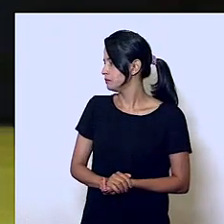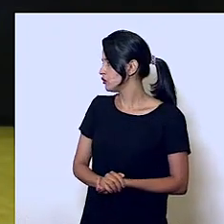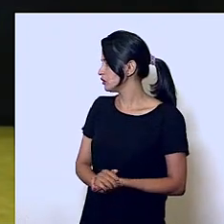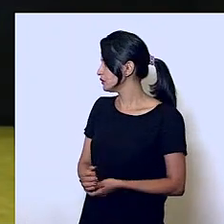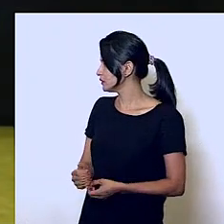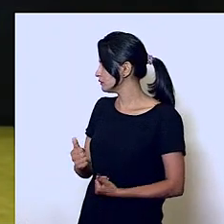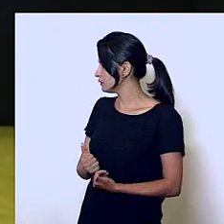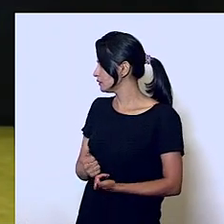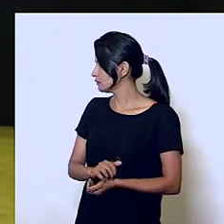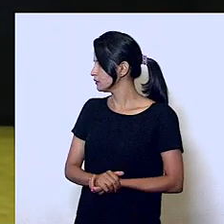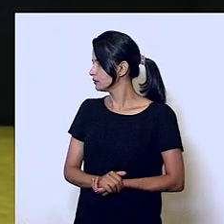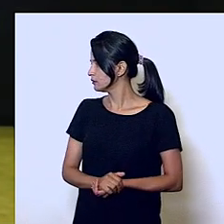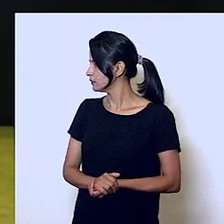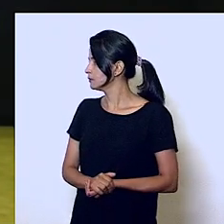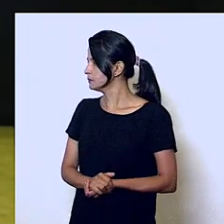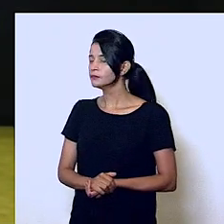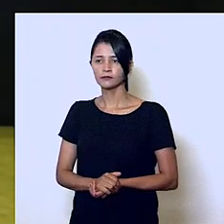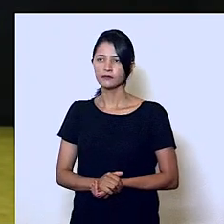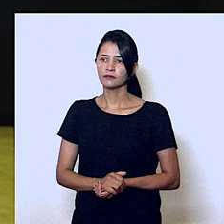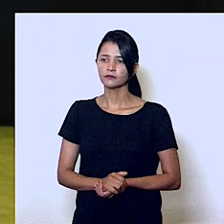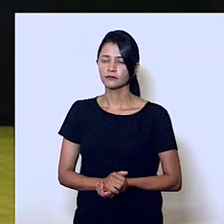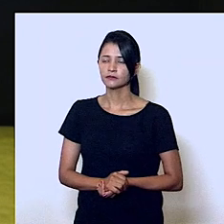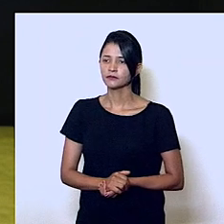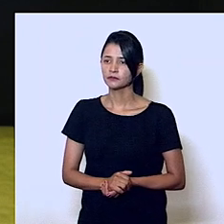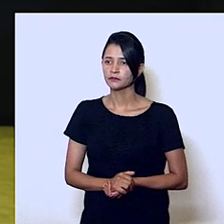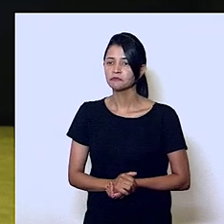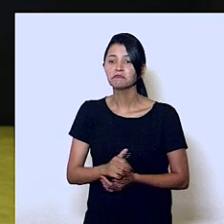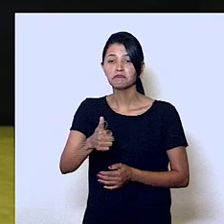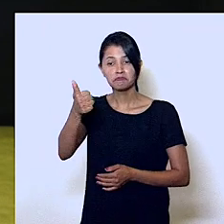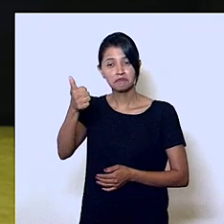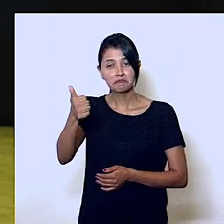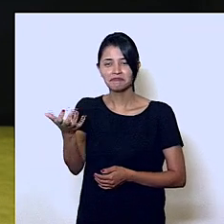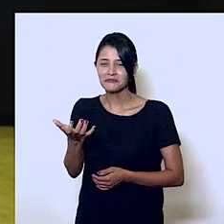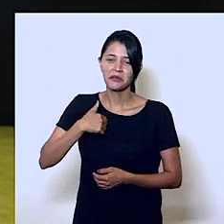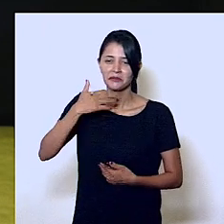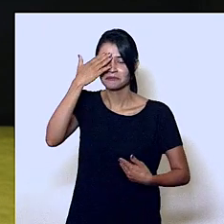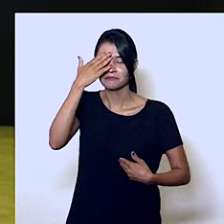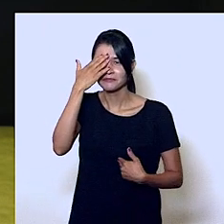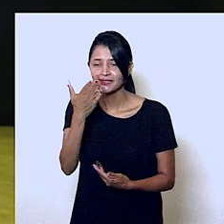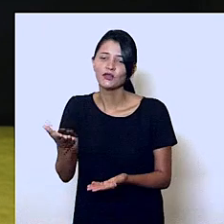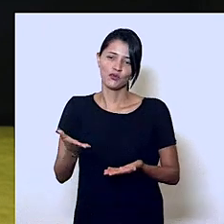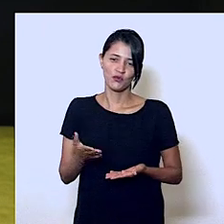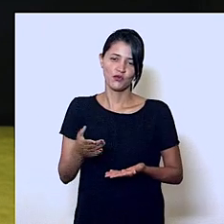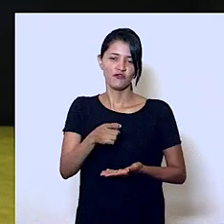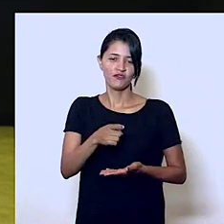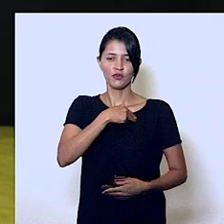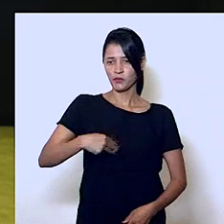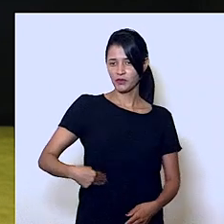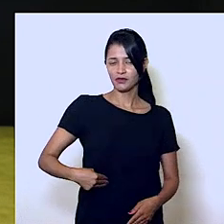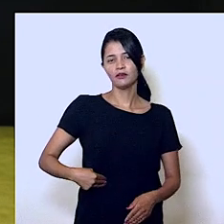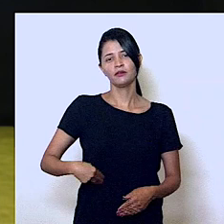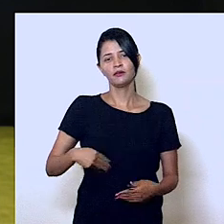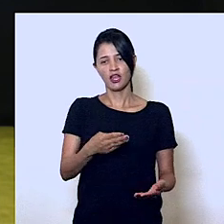Em primeiro lugar, eu queria agradecer o convite do ministro da FUNAG para